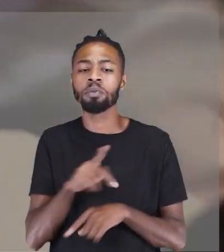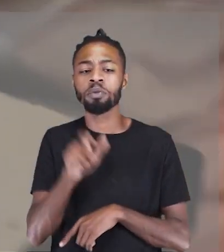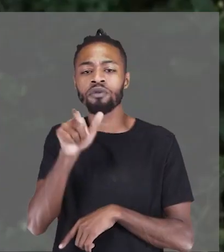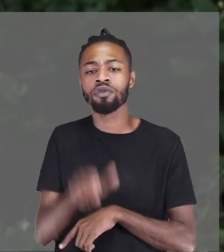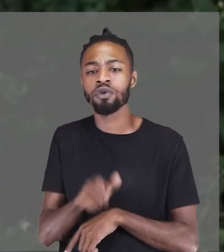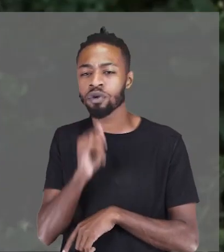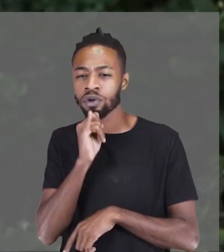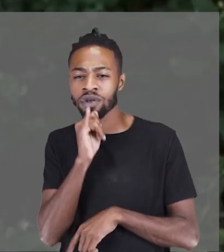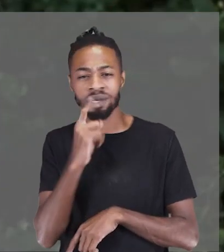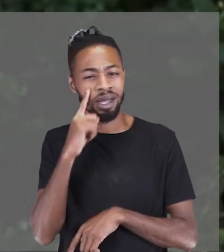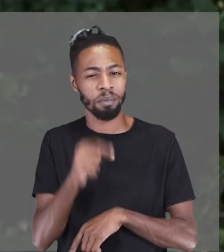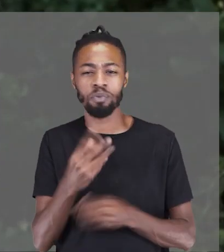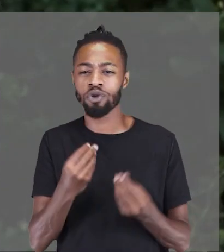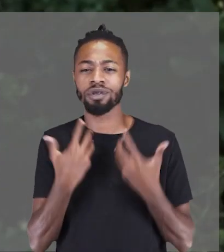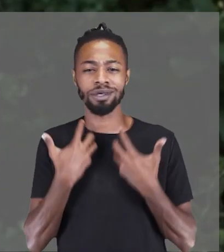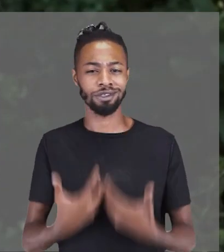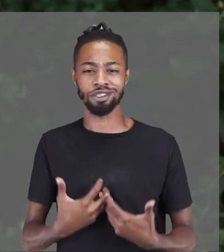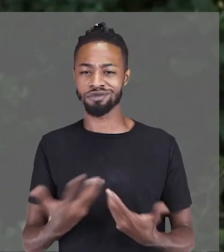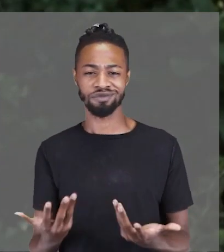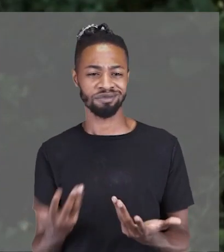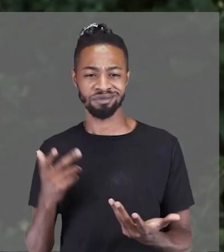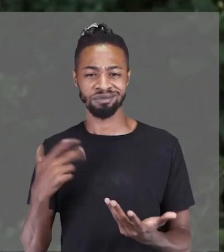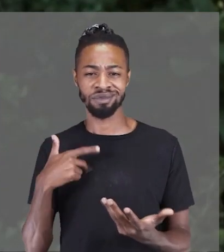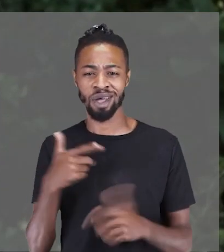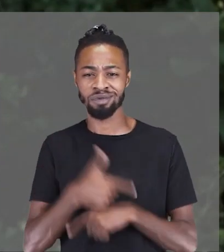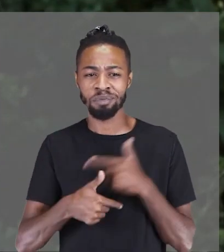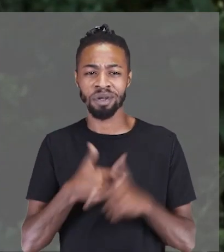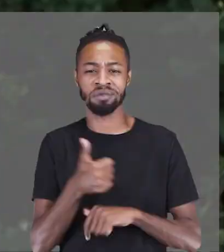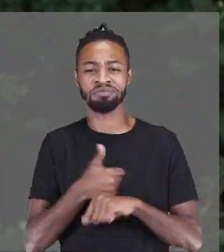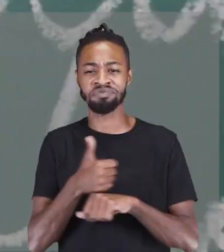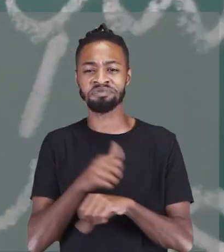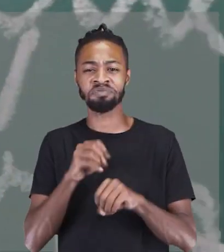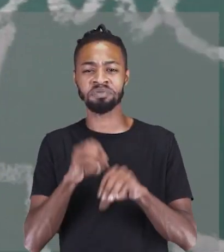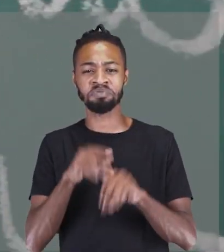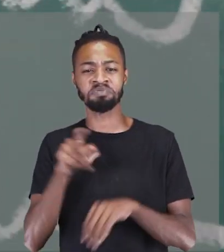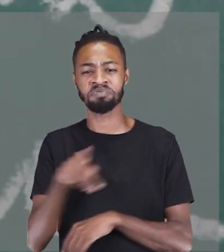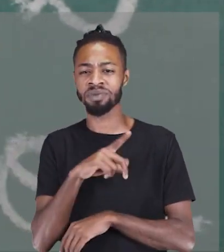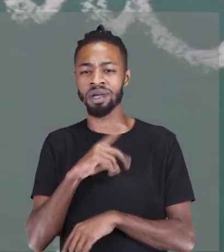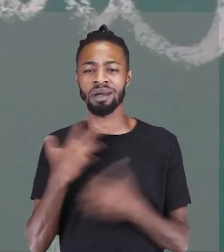lá estão, e do ponto de vista do professor, torna muito cansativa a docência.